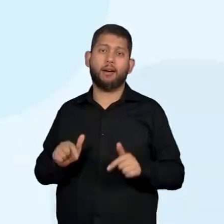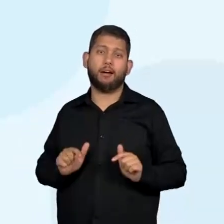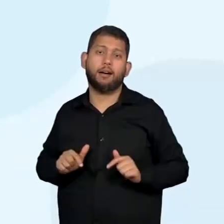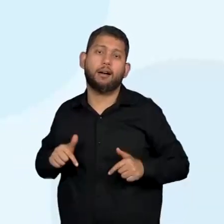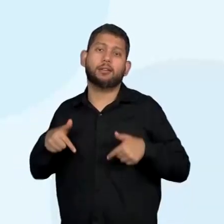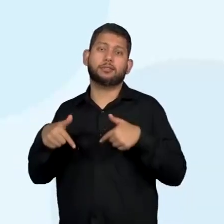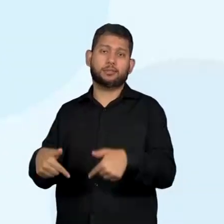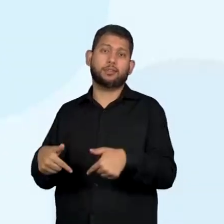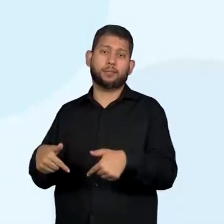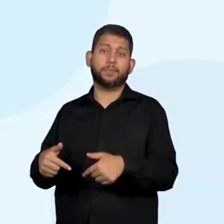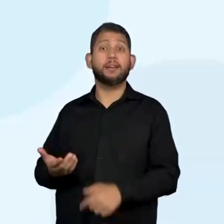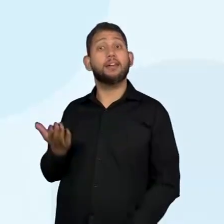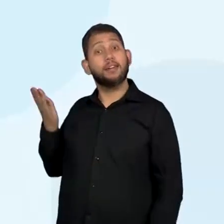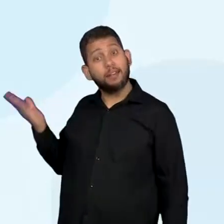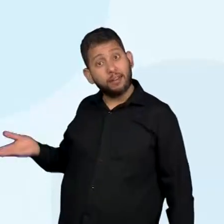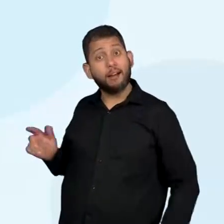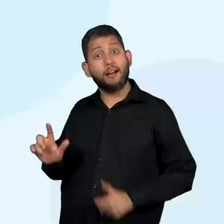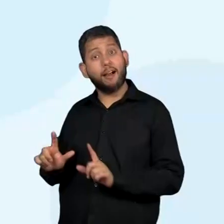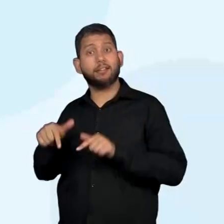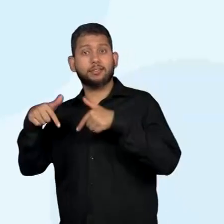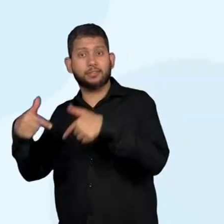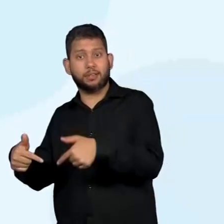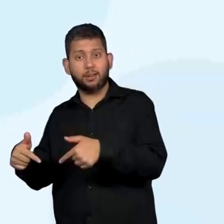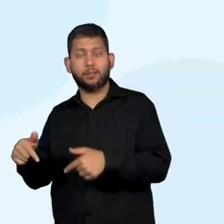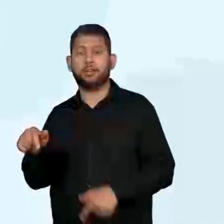uso ISSE.